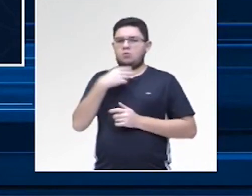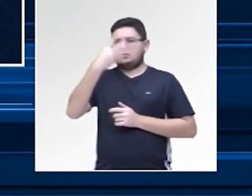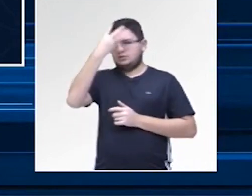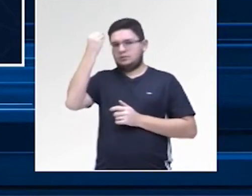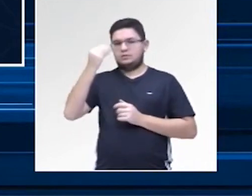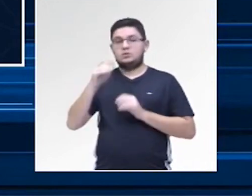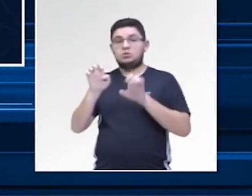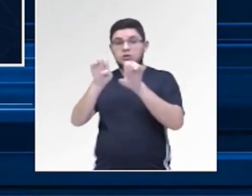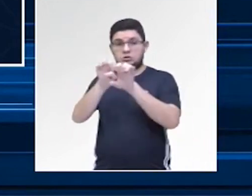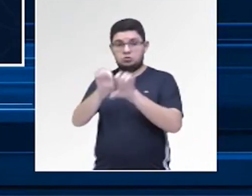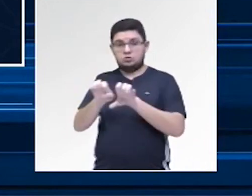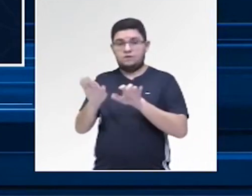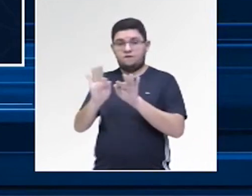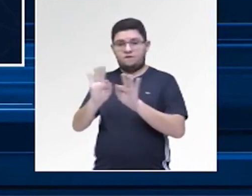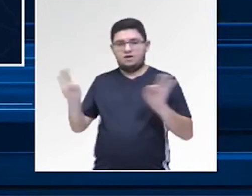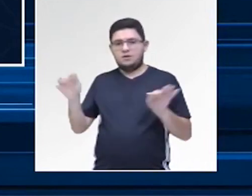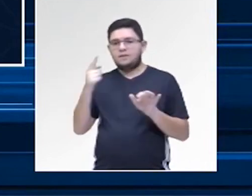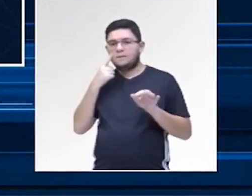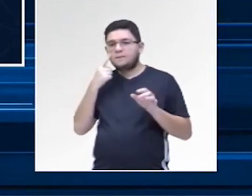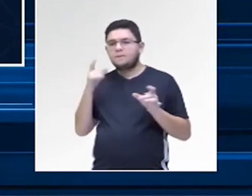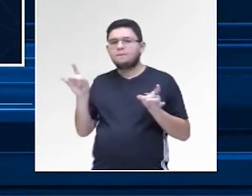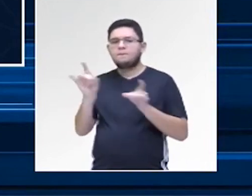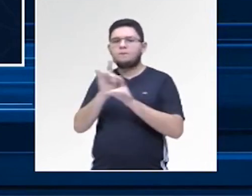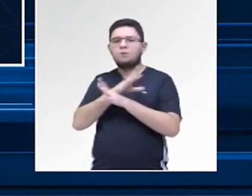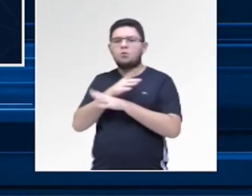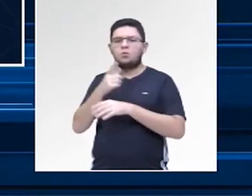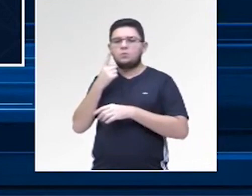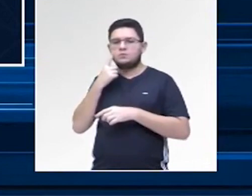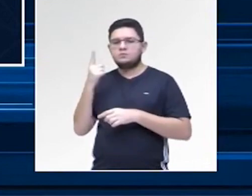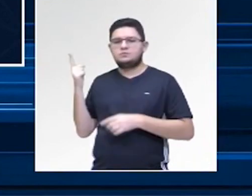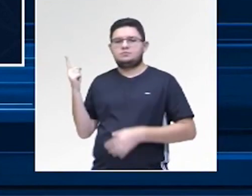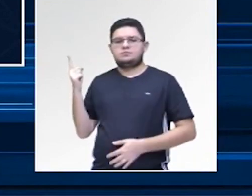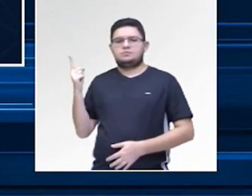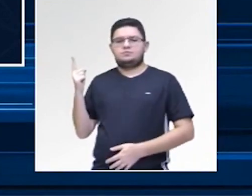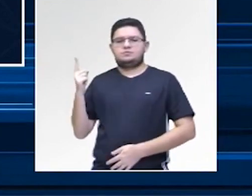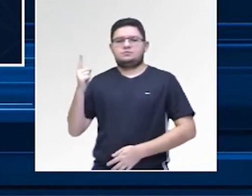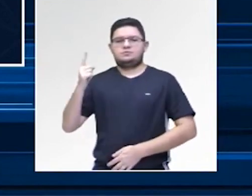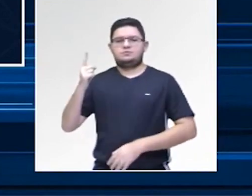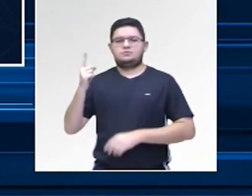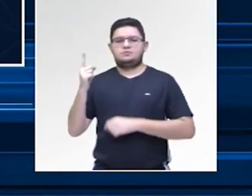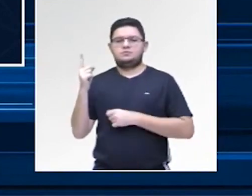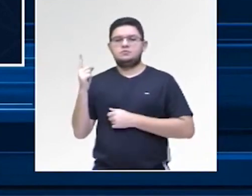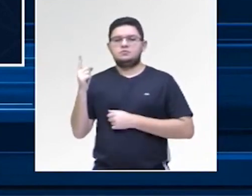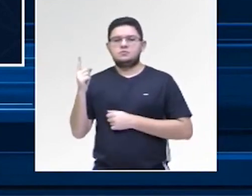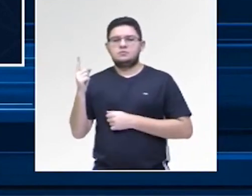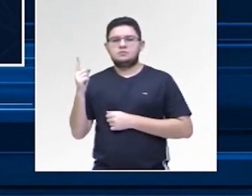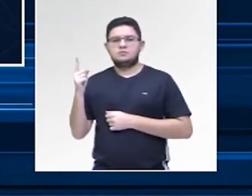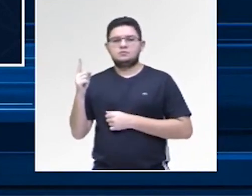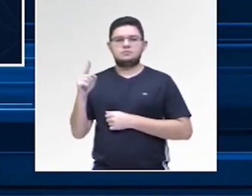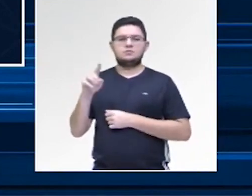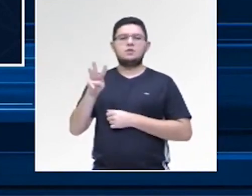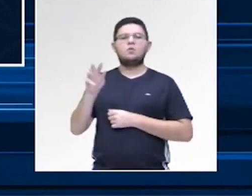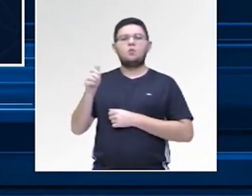da frase estruturada conforme, né, esse modelo aí da question. Was there